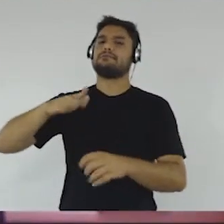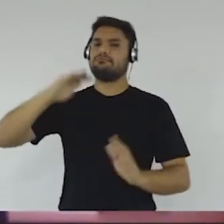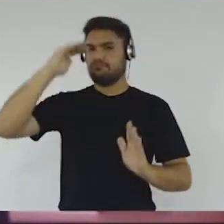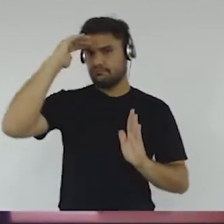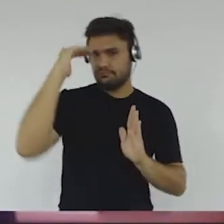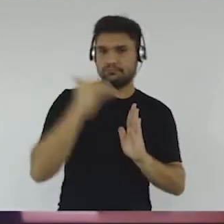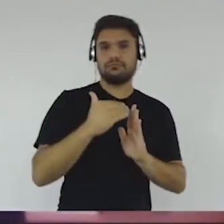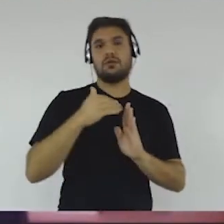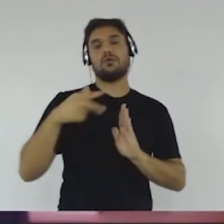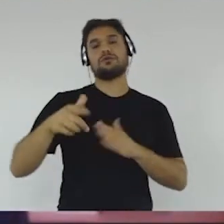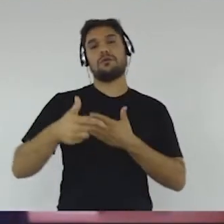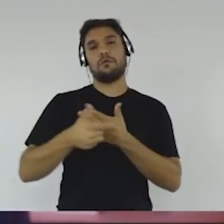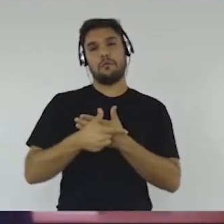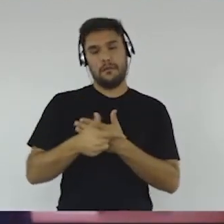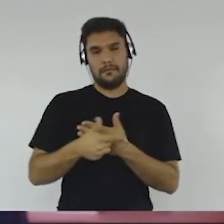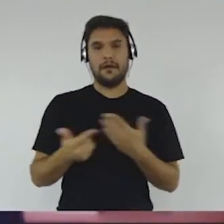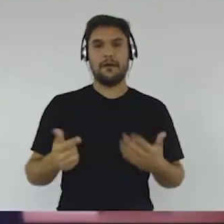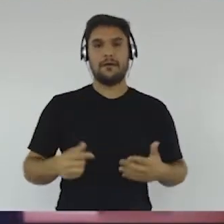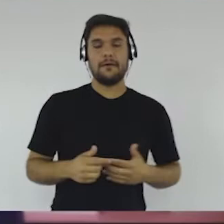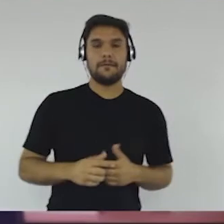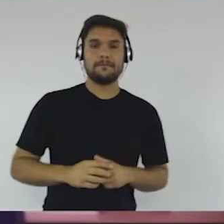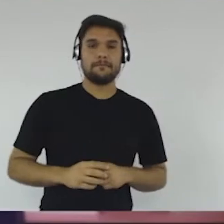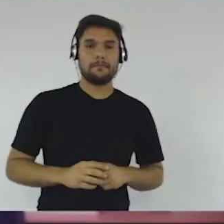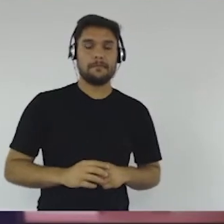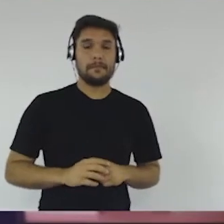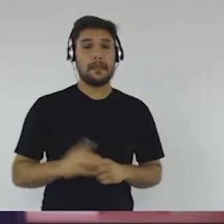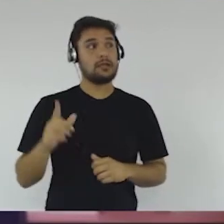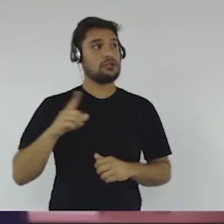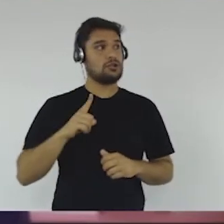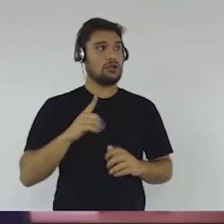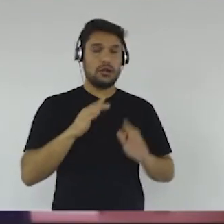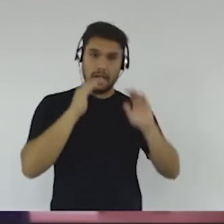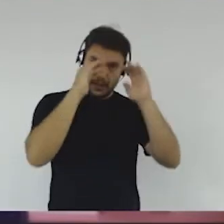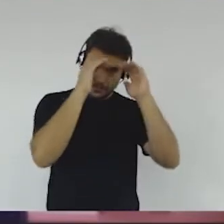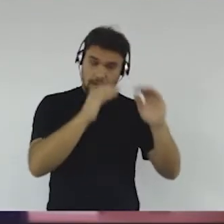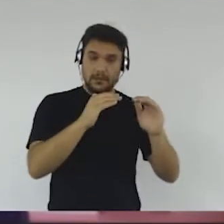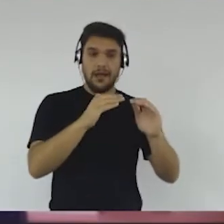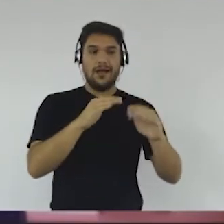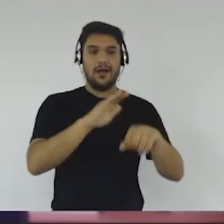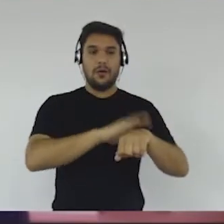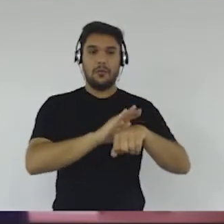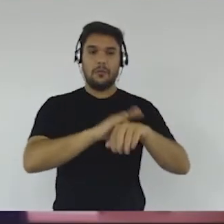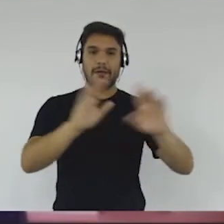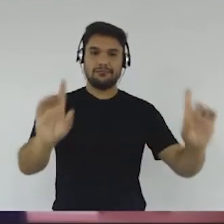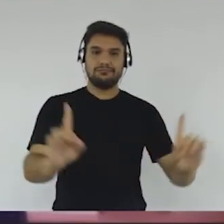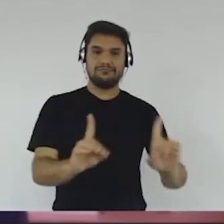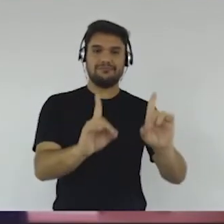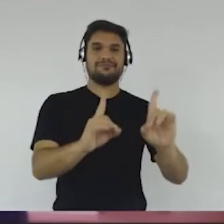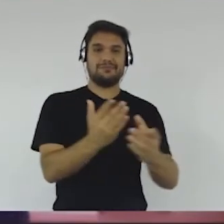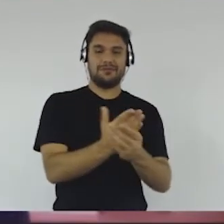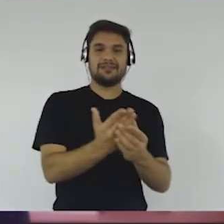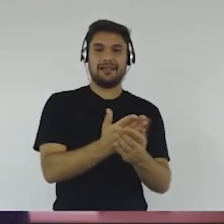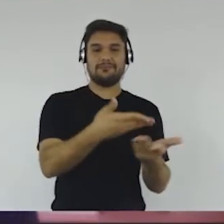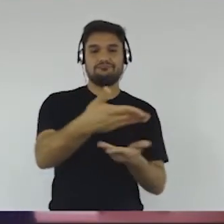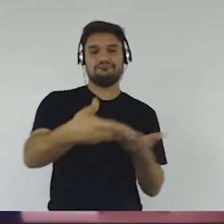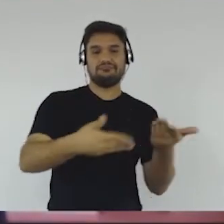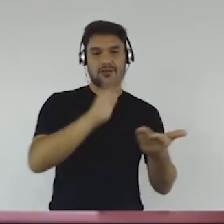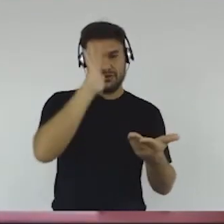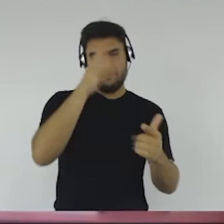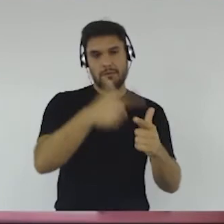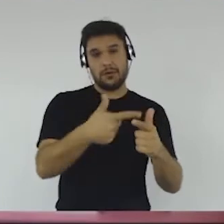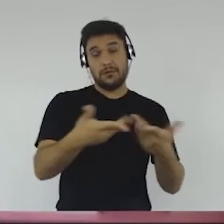com ênfase o seu papel de atender as partes nesse momento tão complexo da vida mundial. Muito